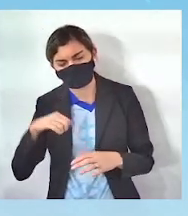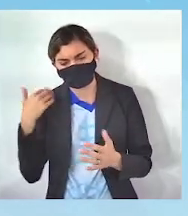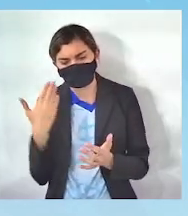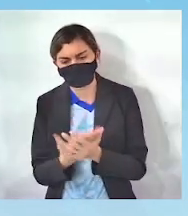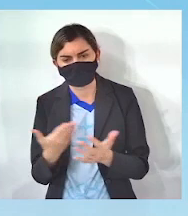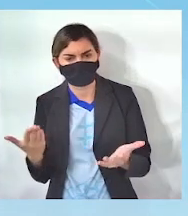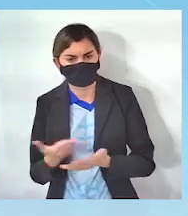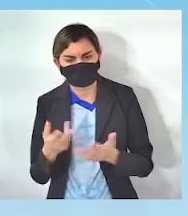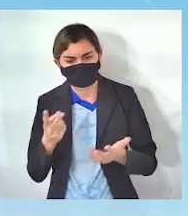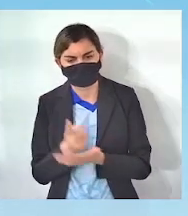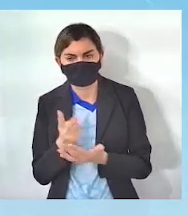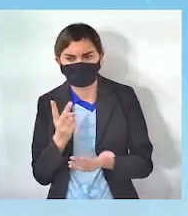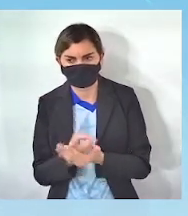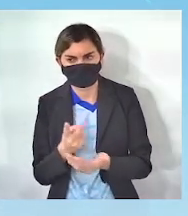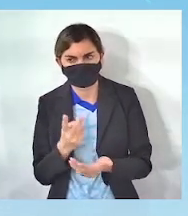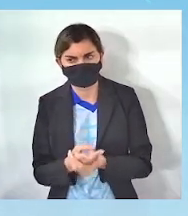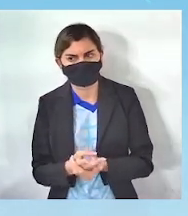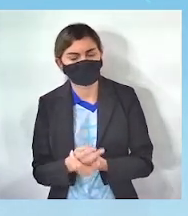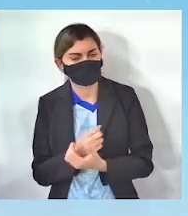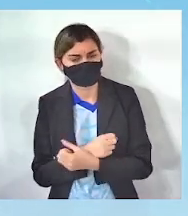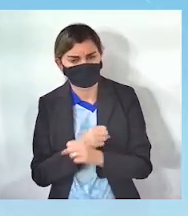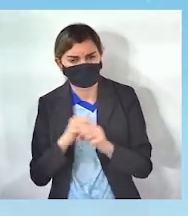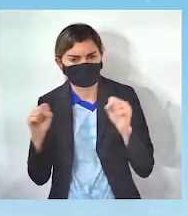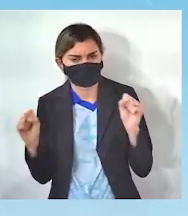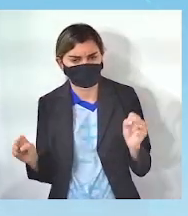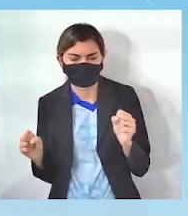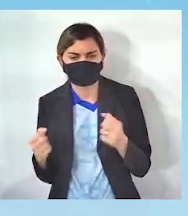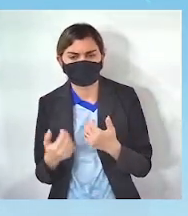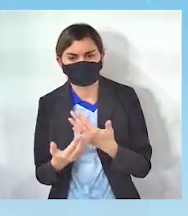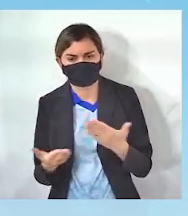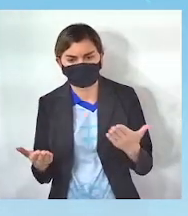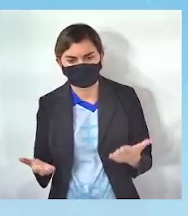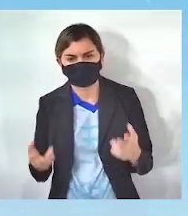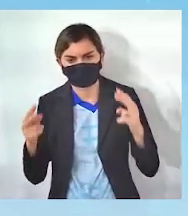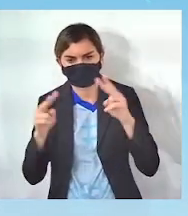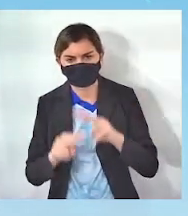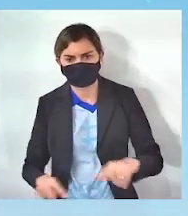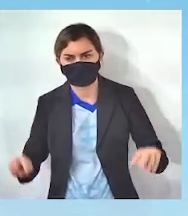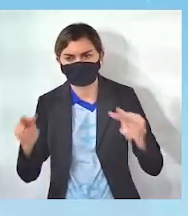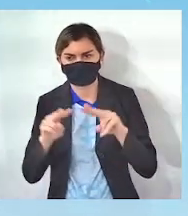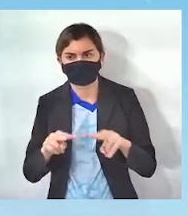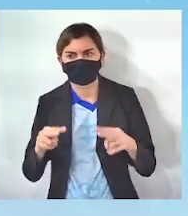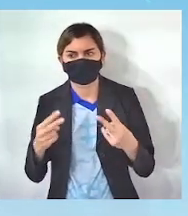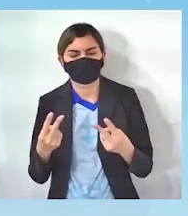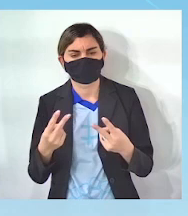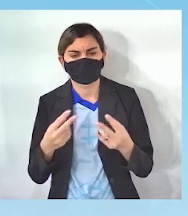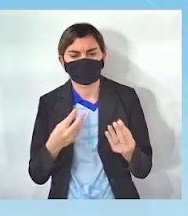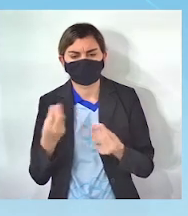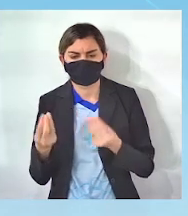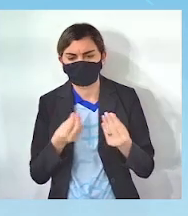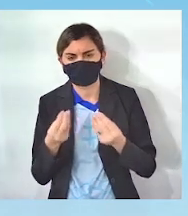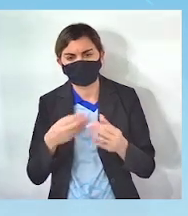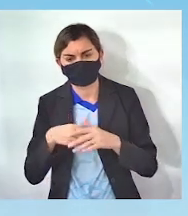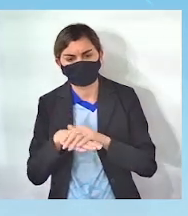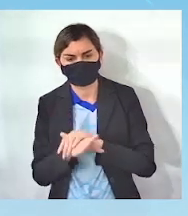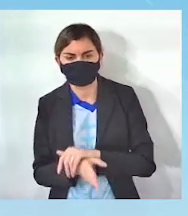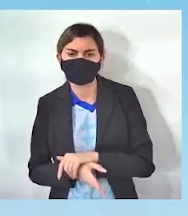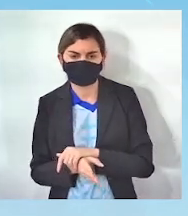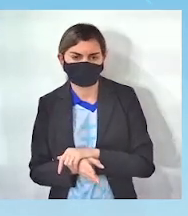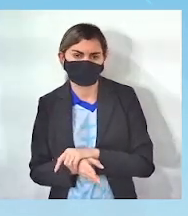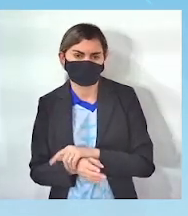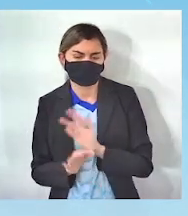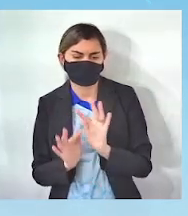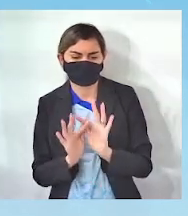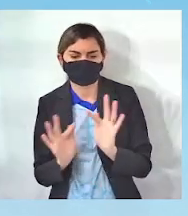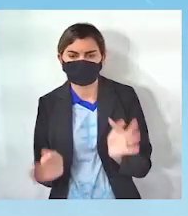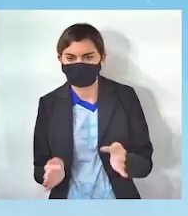hoje continua sendo impossível, pelo menos a visão da forma como a gente está acostumado, né?